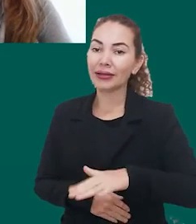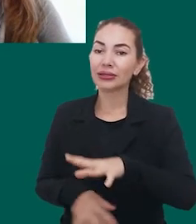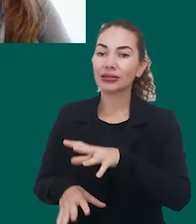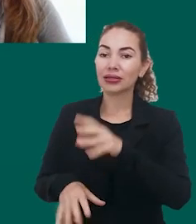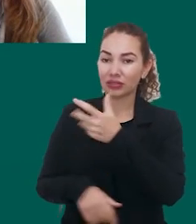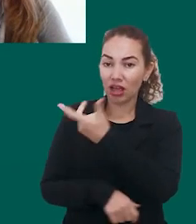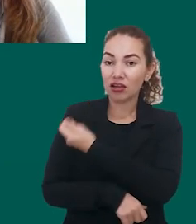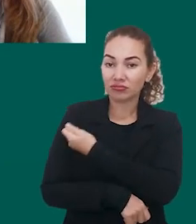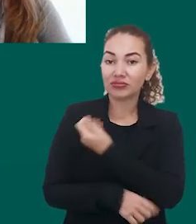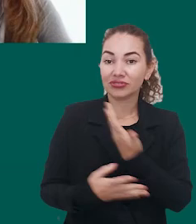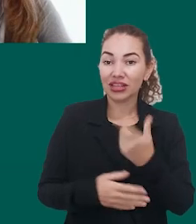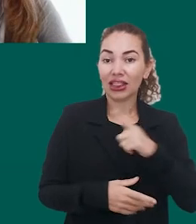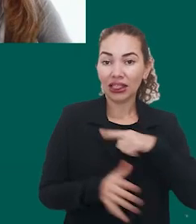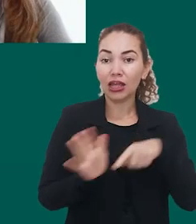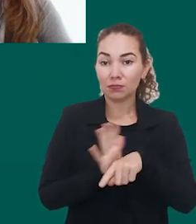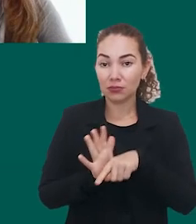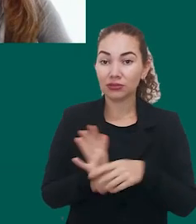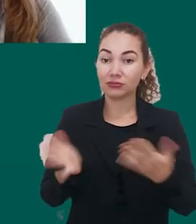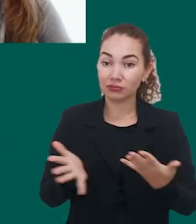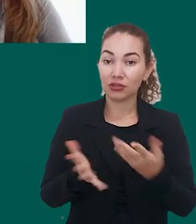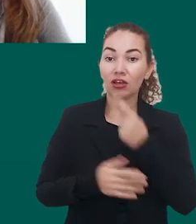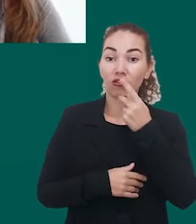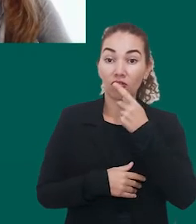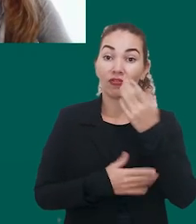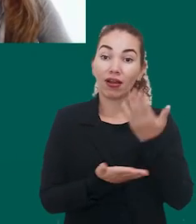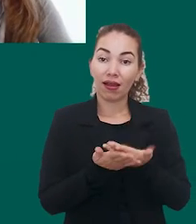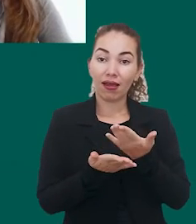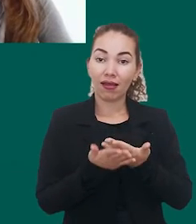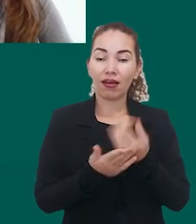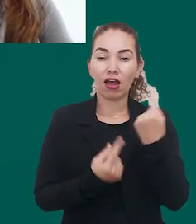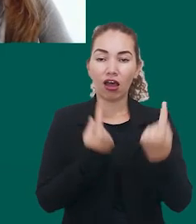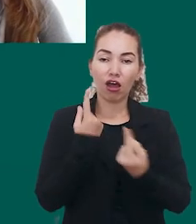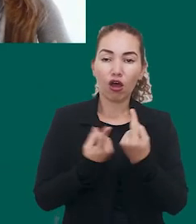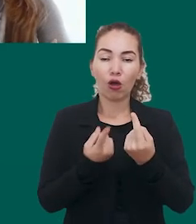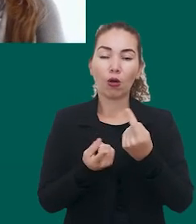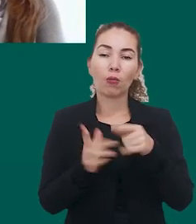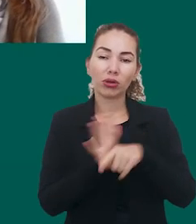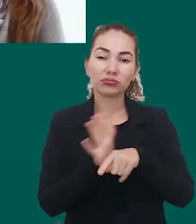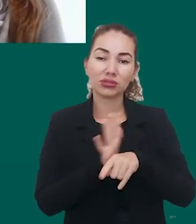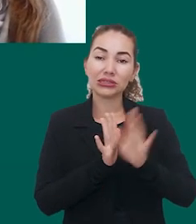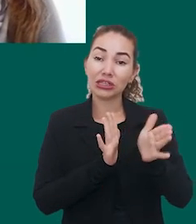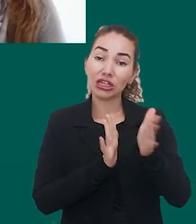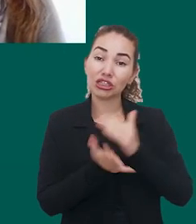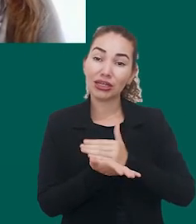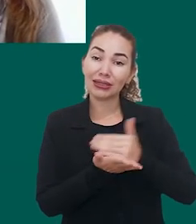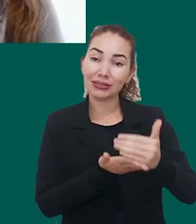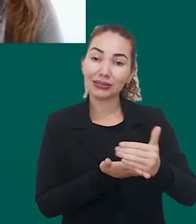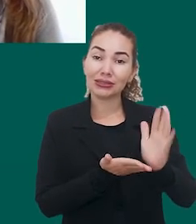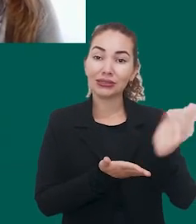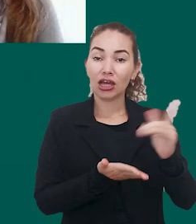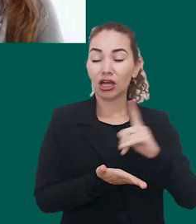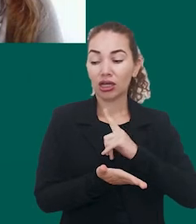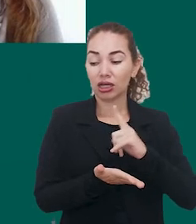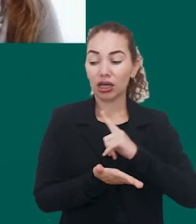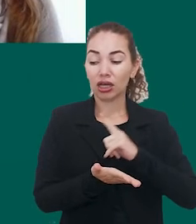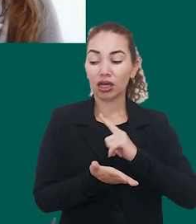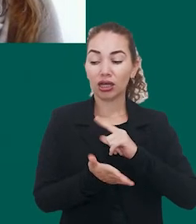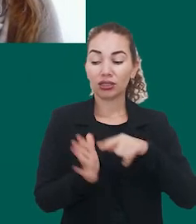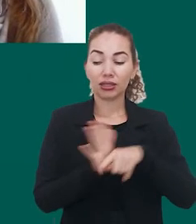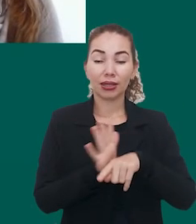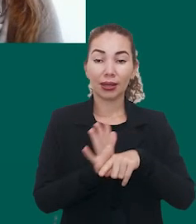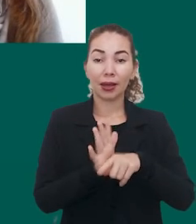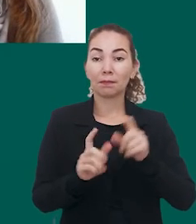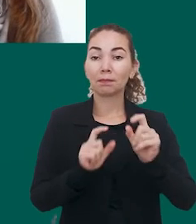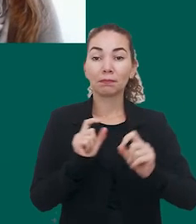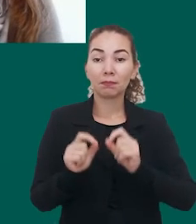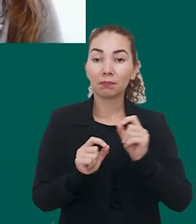para criança? Sim, eu até mencionei durante a aula, né? Alguns estudos já começaram, né? Começou o estudo da Johnson & Johnson,